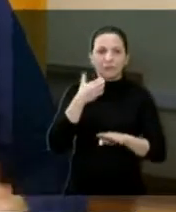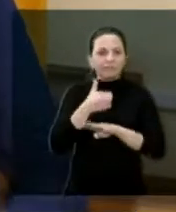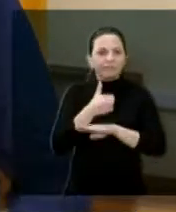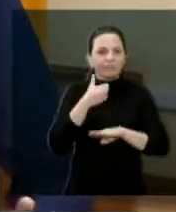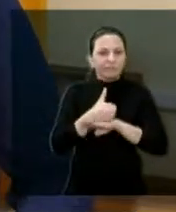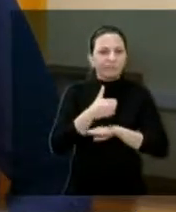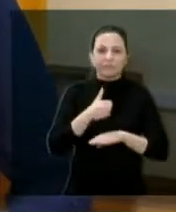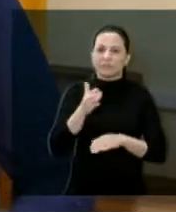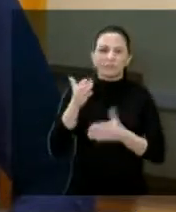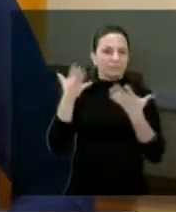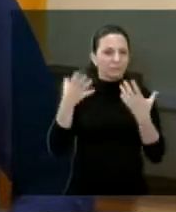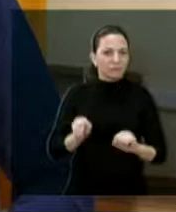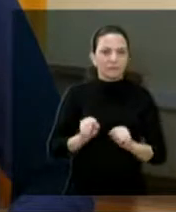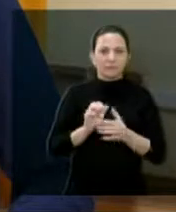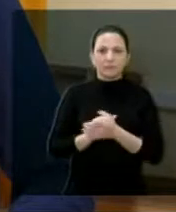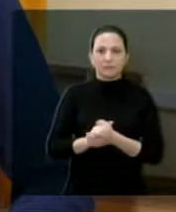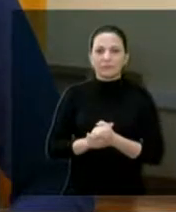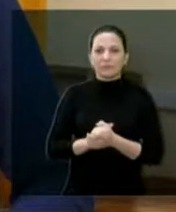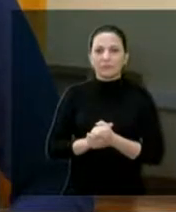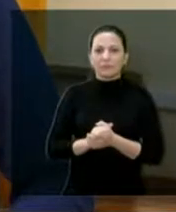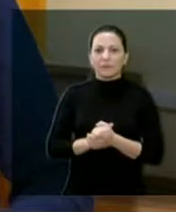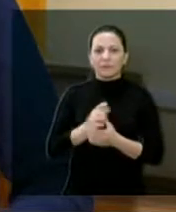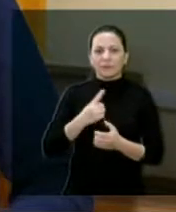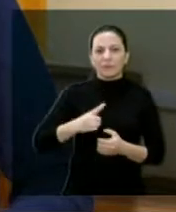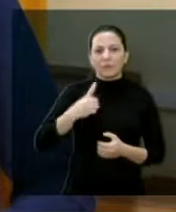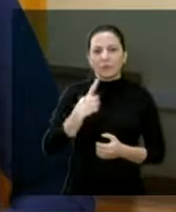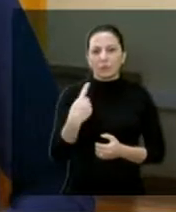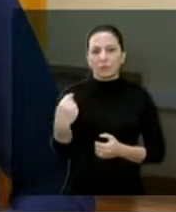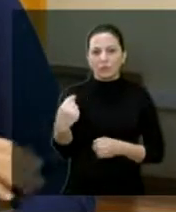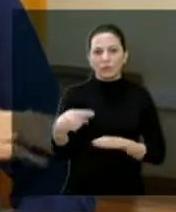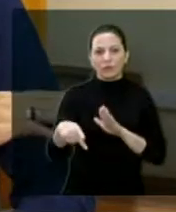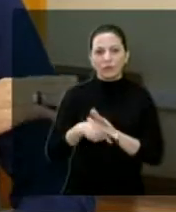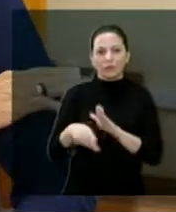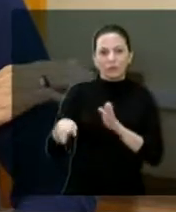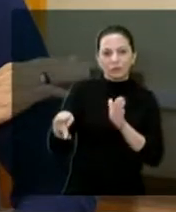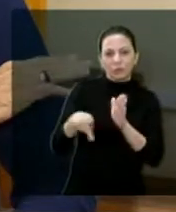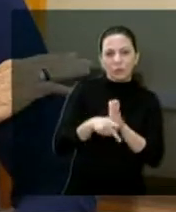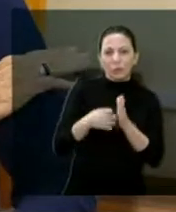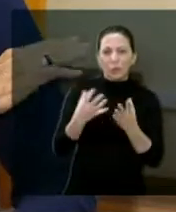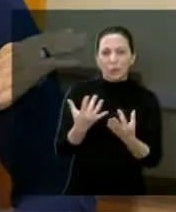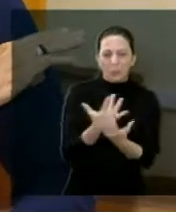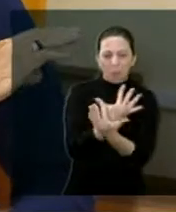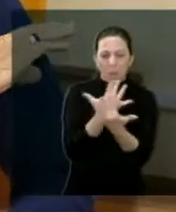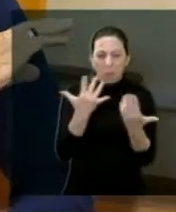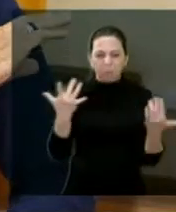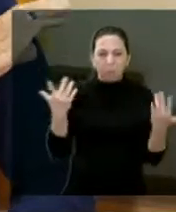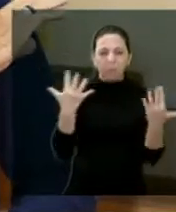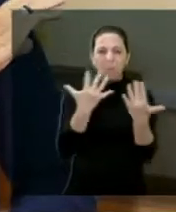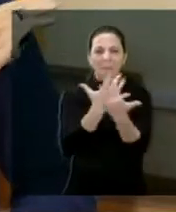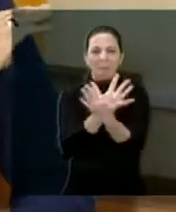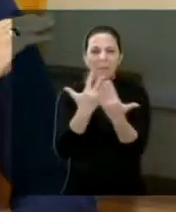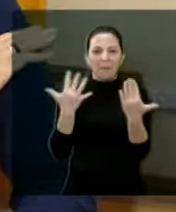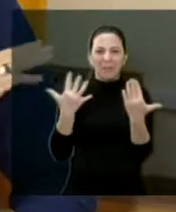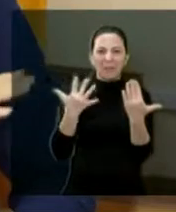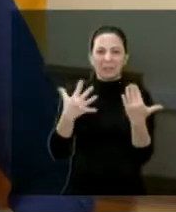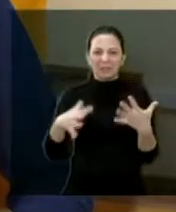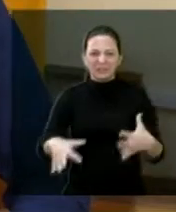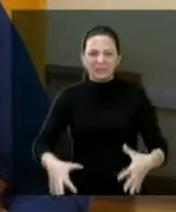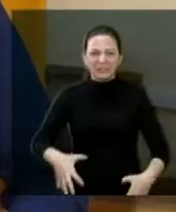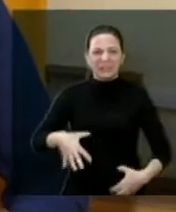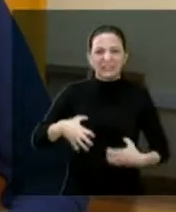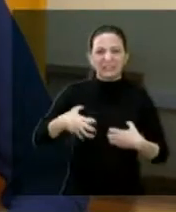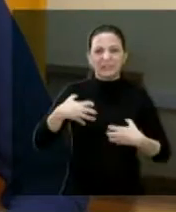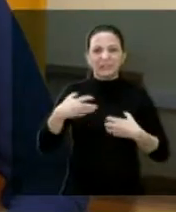nós somos de jeito nenhum, tá bom. Fomos embora do carro, paramos no lugar, entramos no meio de um matagal, rapaz. Em cima de carrapicho, de coisa,